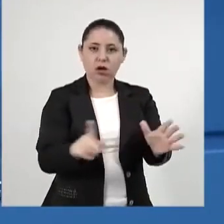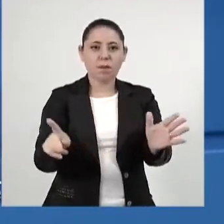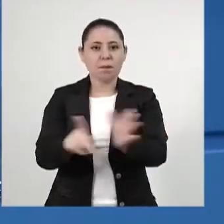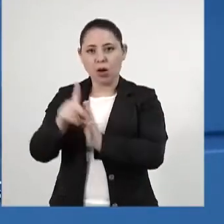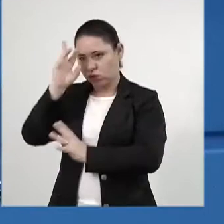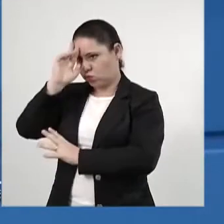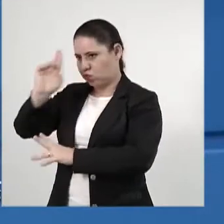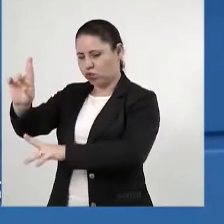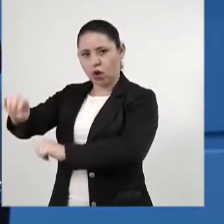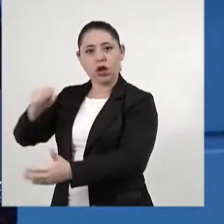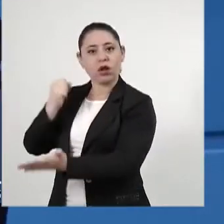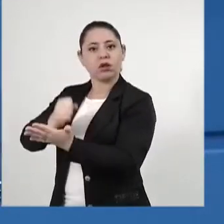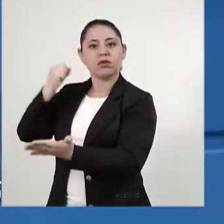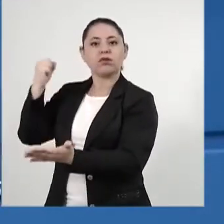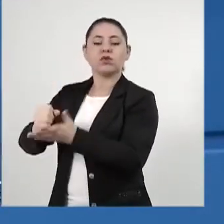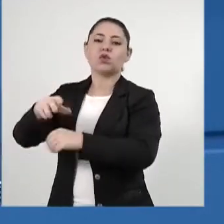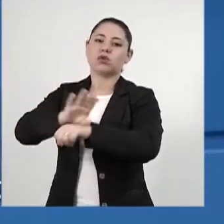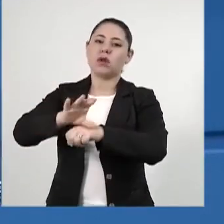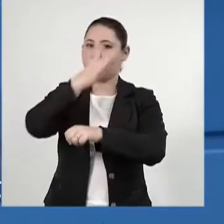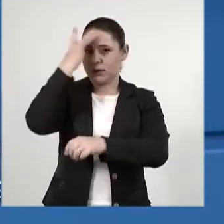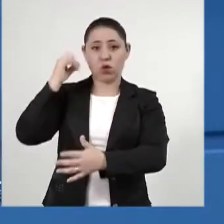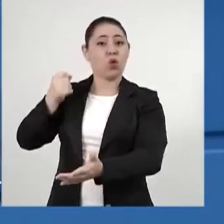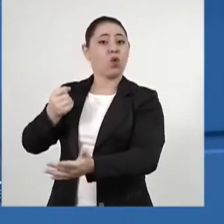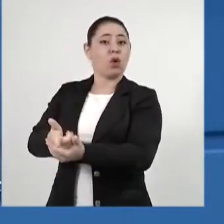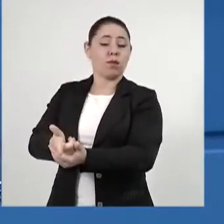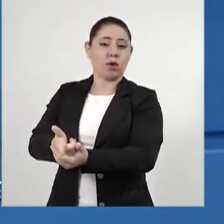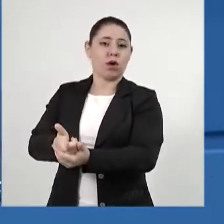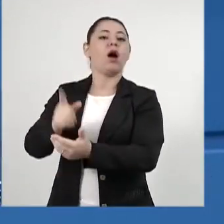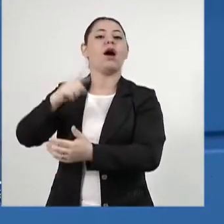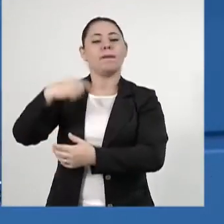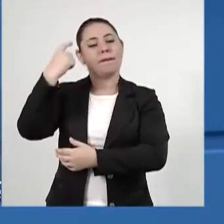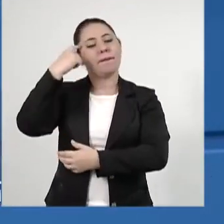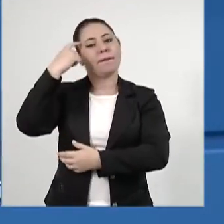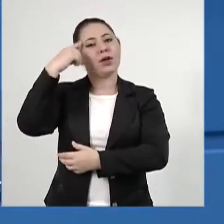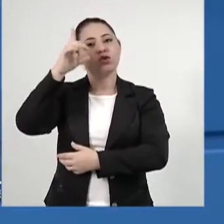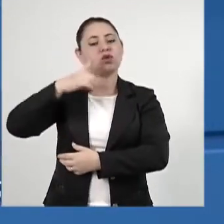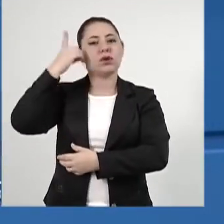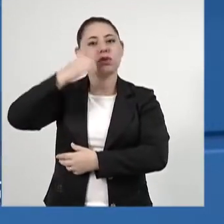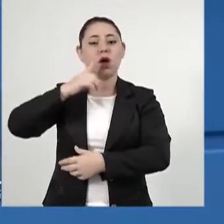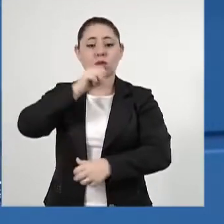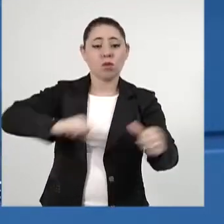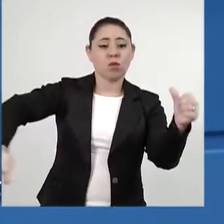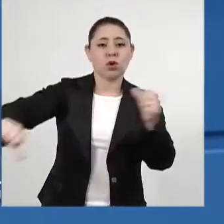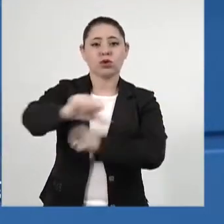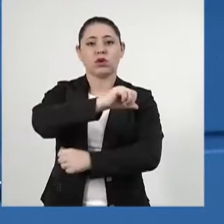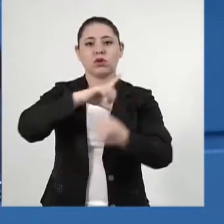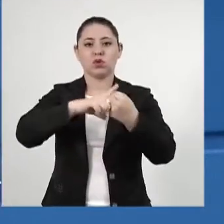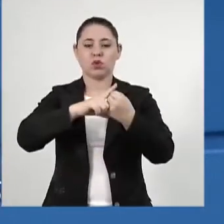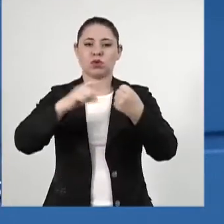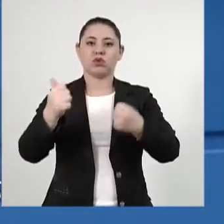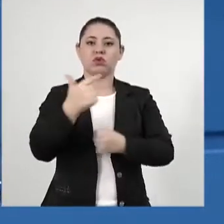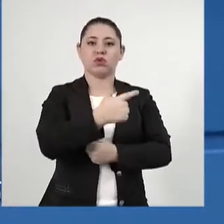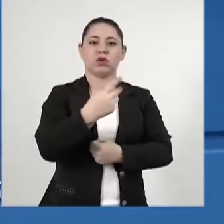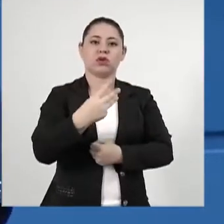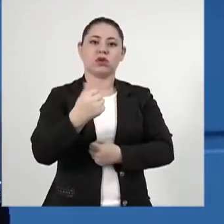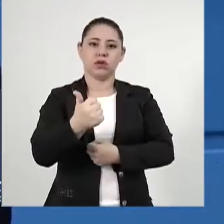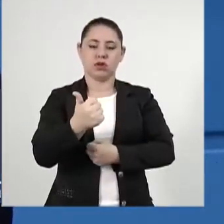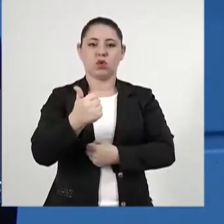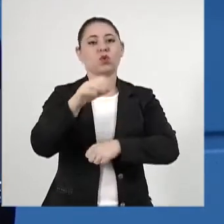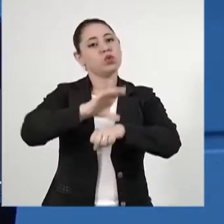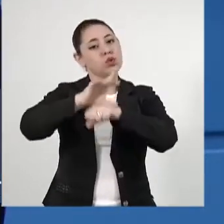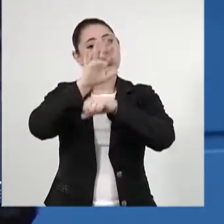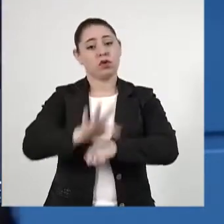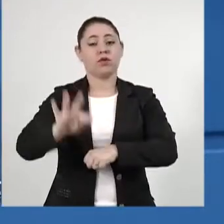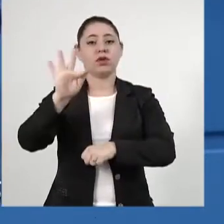propriedade constitucional da pessoa que comprou. É como pensa esse deputado pela mudança do artigo 231 da